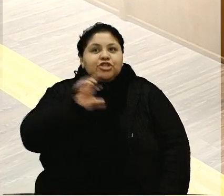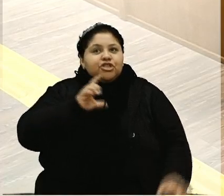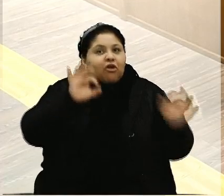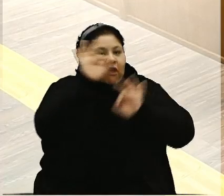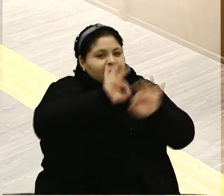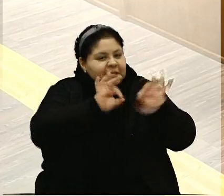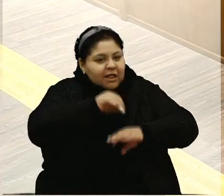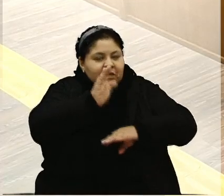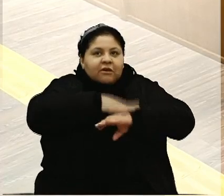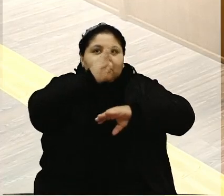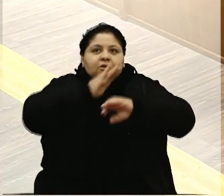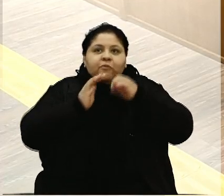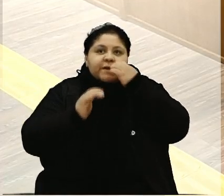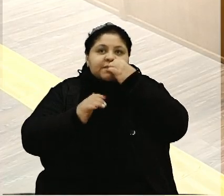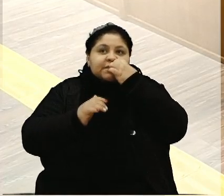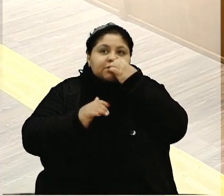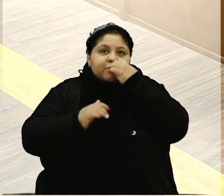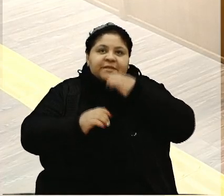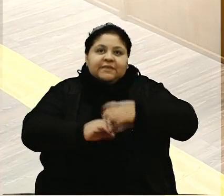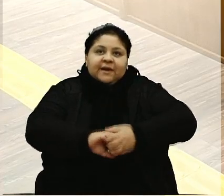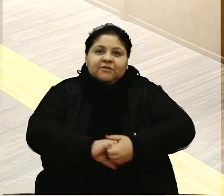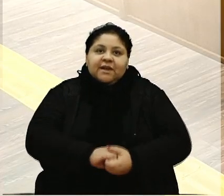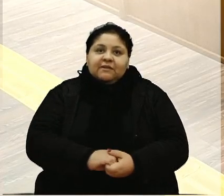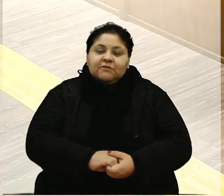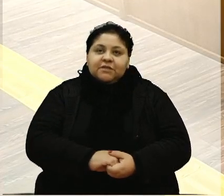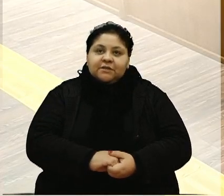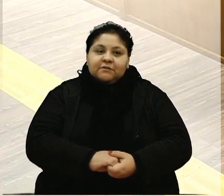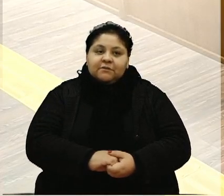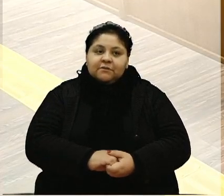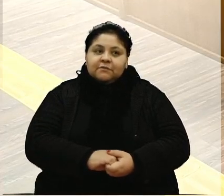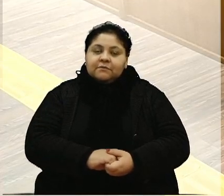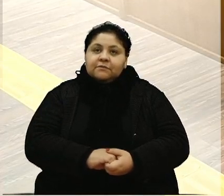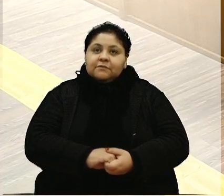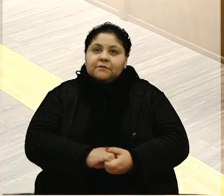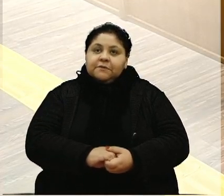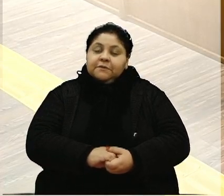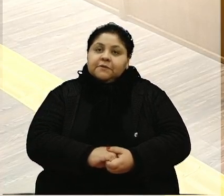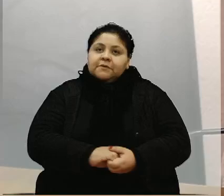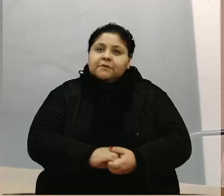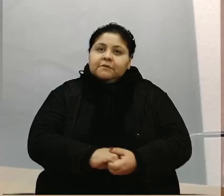vocês. Mas enfim, queridos, a Cassandra me lembrou algo aqui.